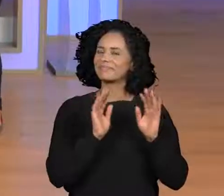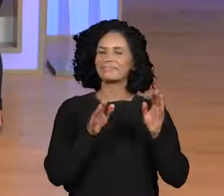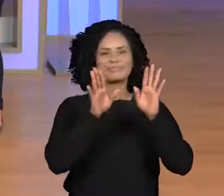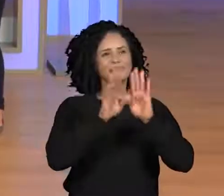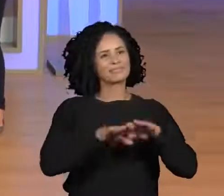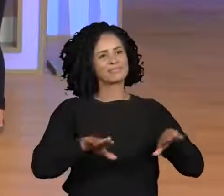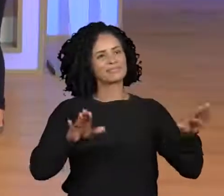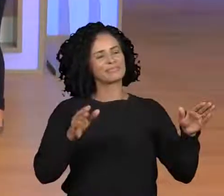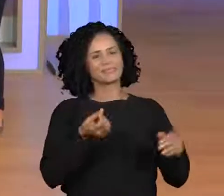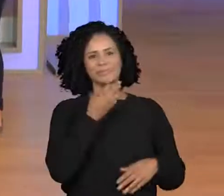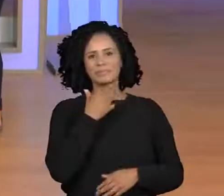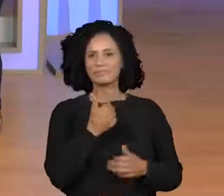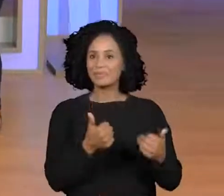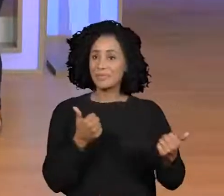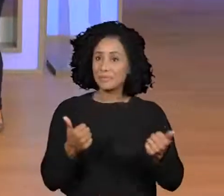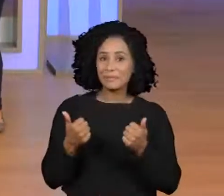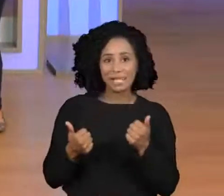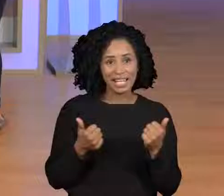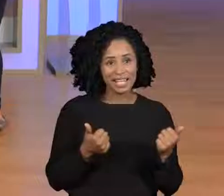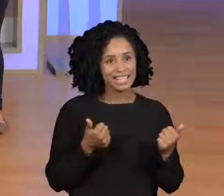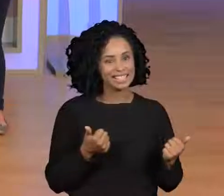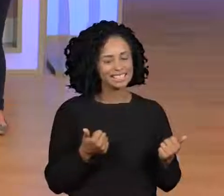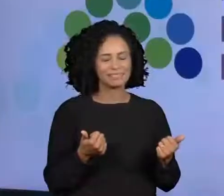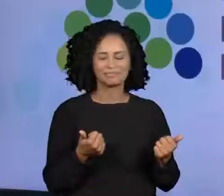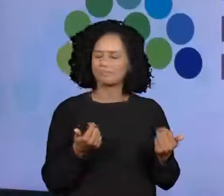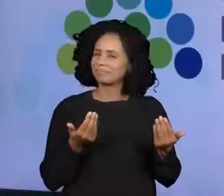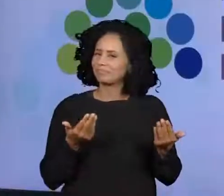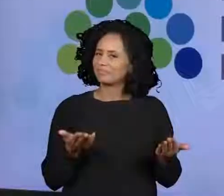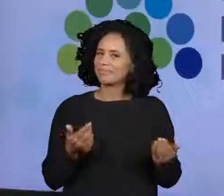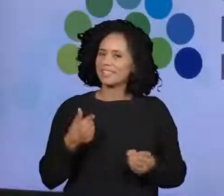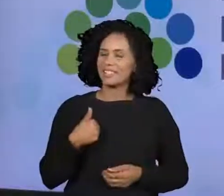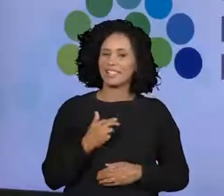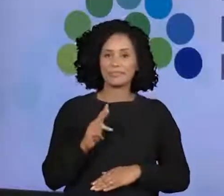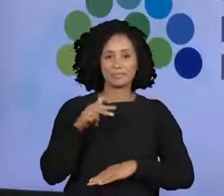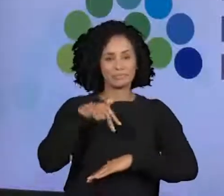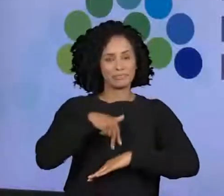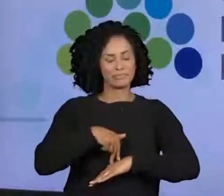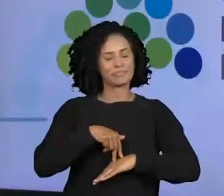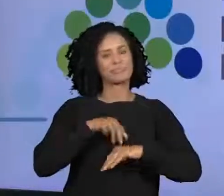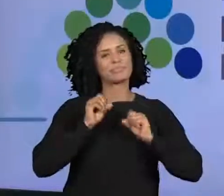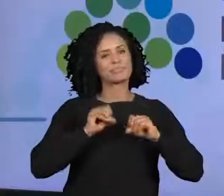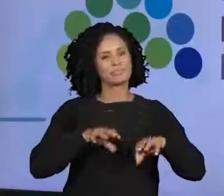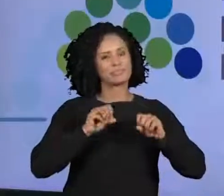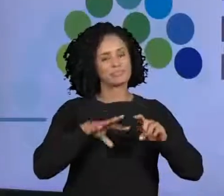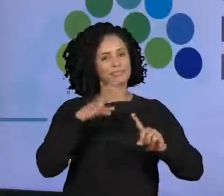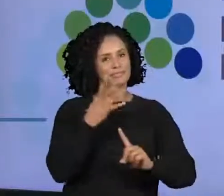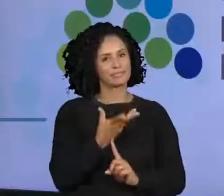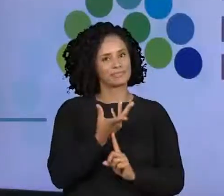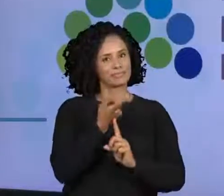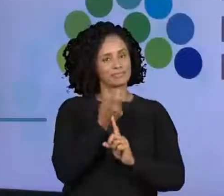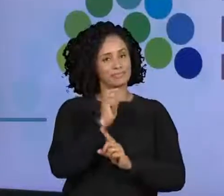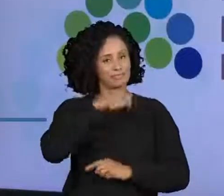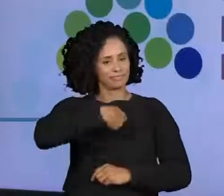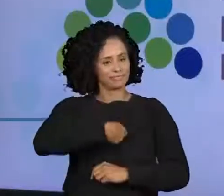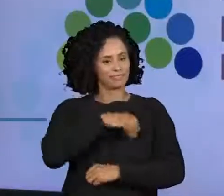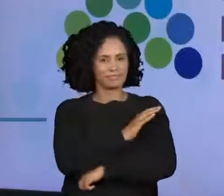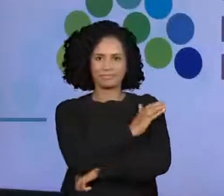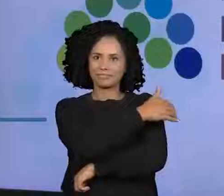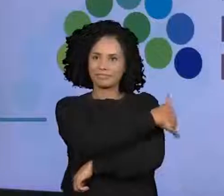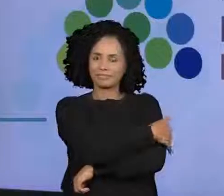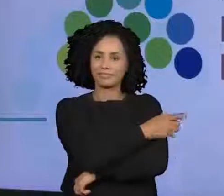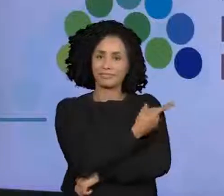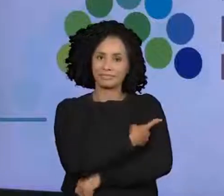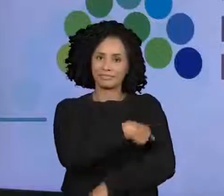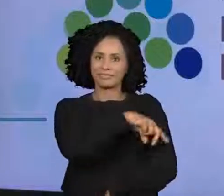turminha, beleza com vocês? Tudo joinha por aí? Eu sou o Adriano Neves, professor de arte dos anos iniciais. Estamos aqui